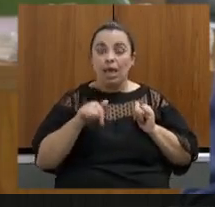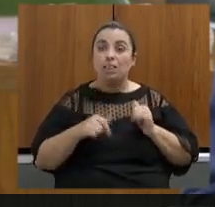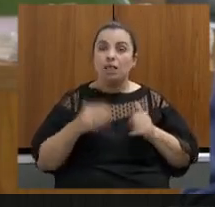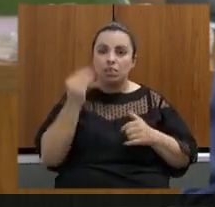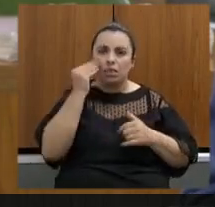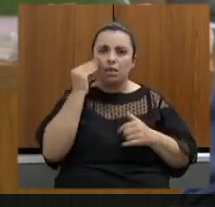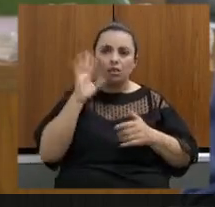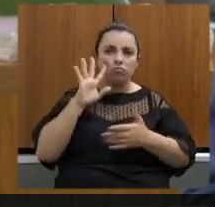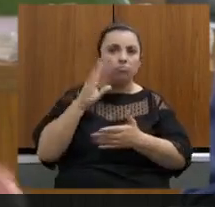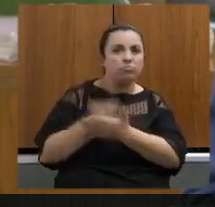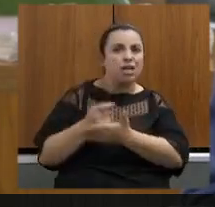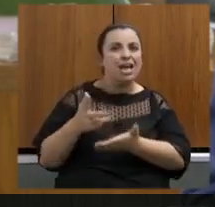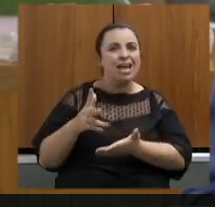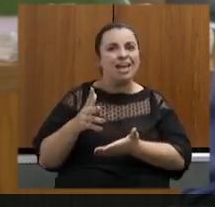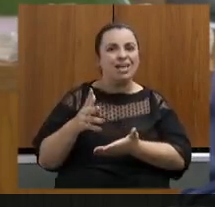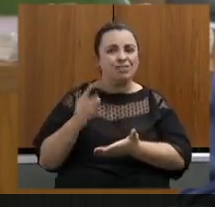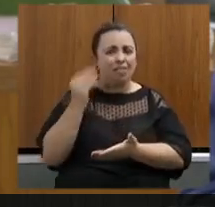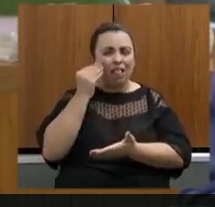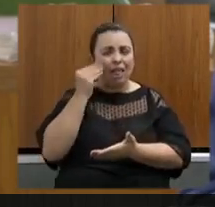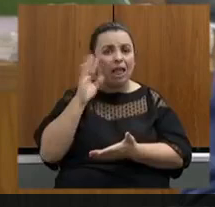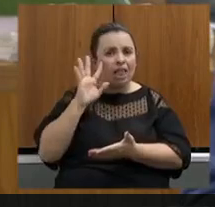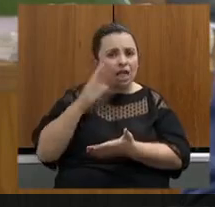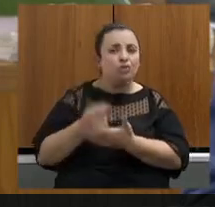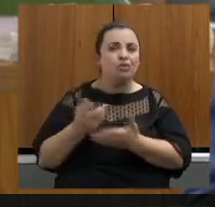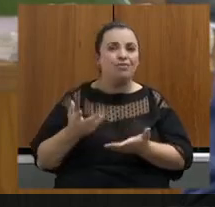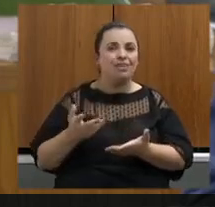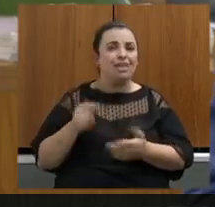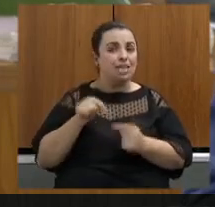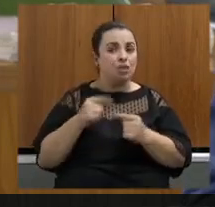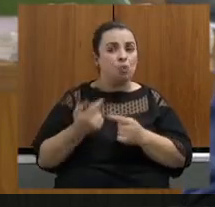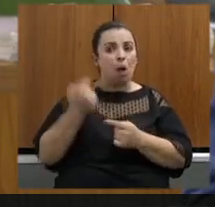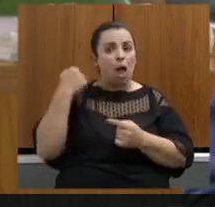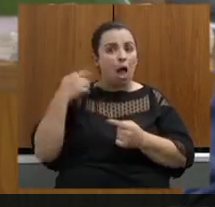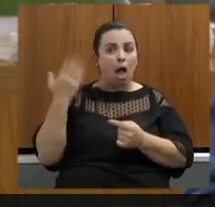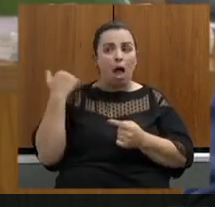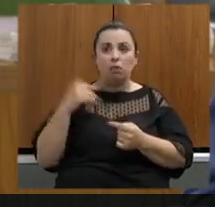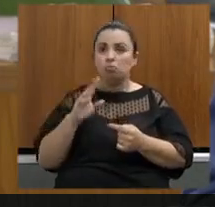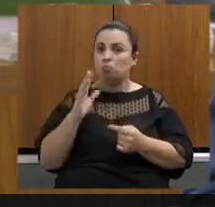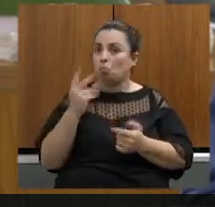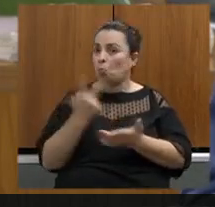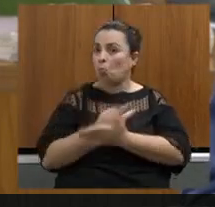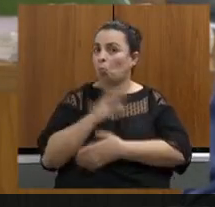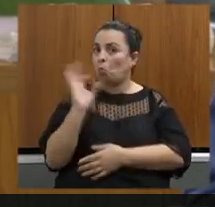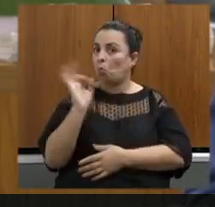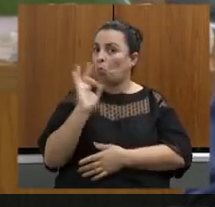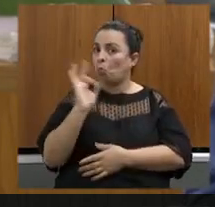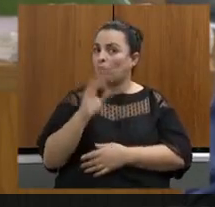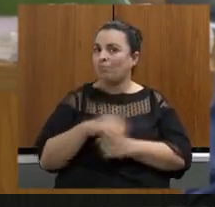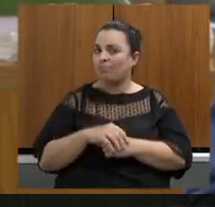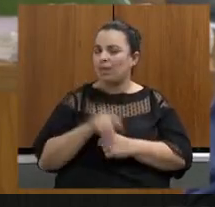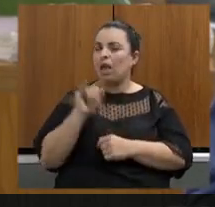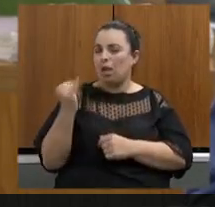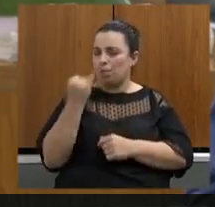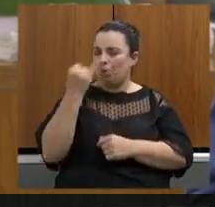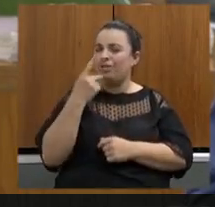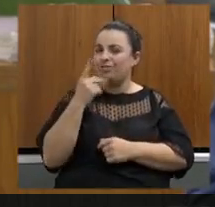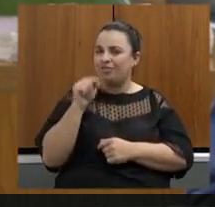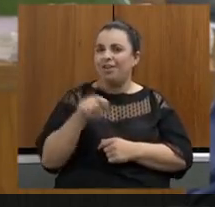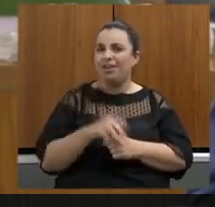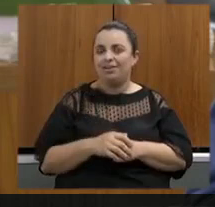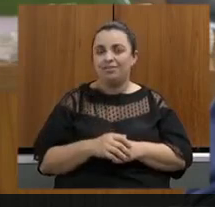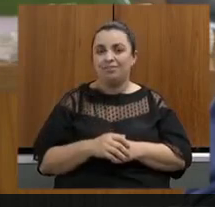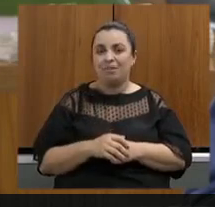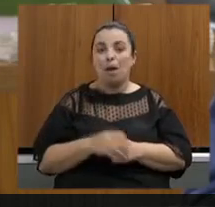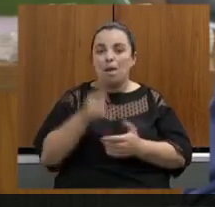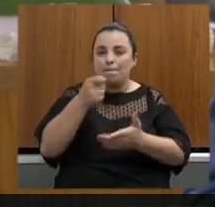acontecer antes não ia acontecer antes e eu acho importante a gente registrar esse tipo de coisa né paga em